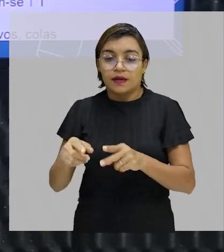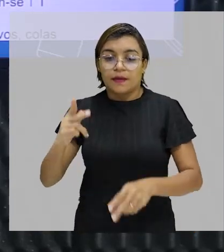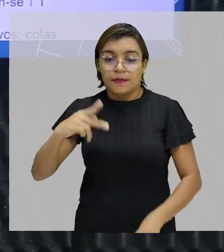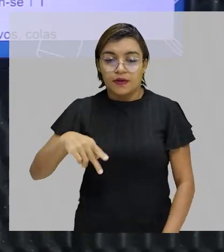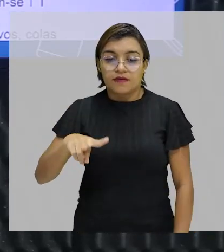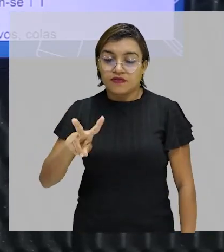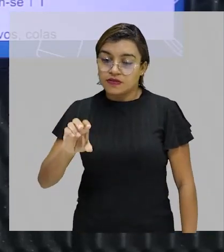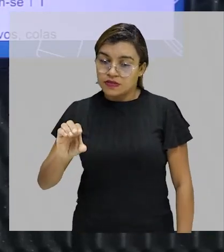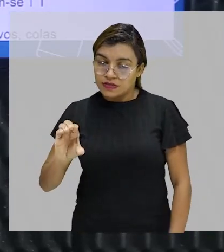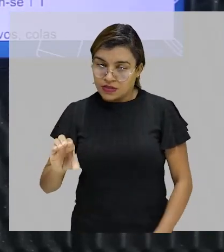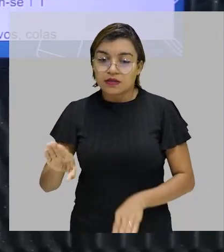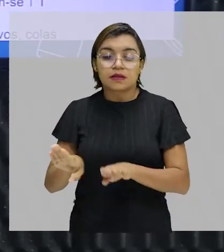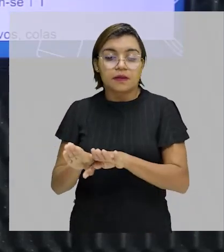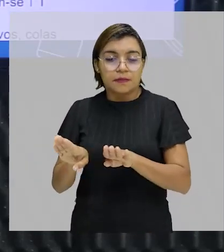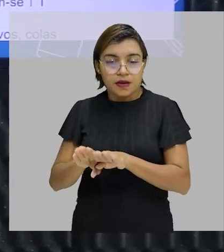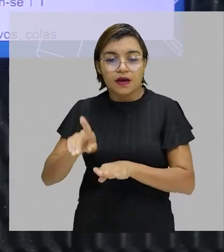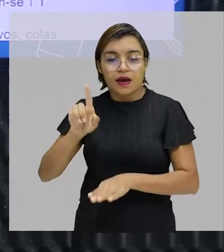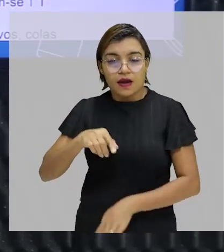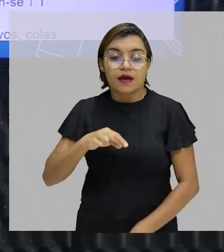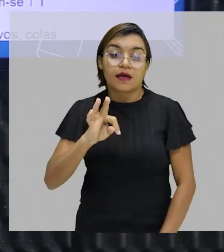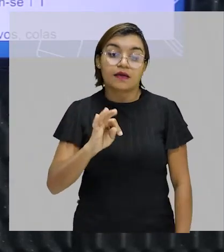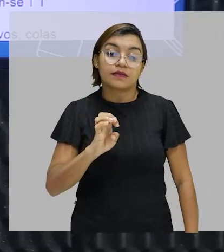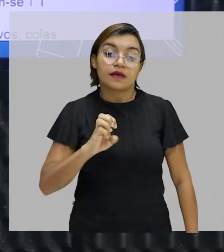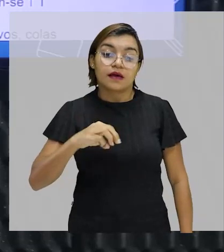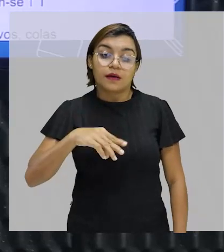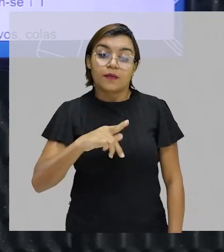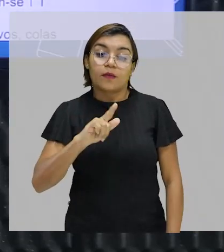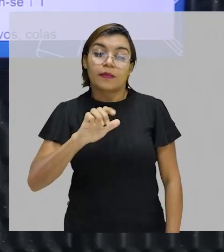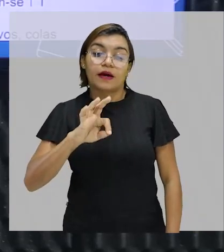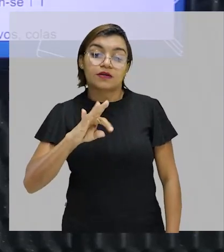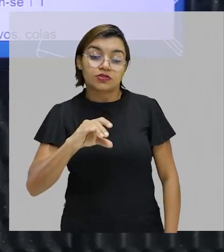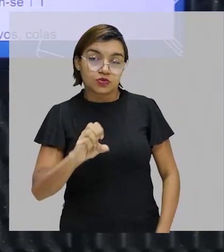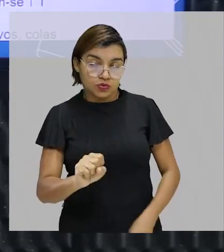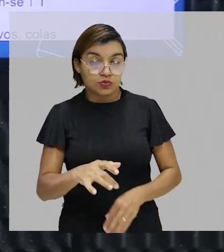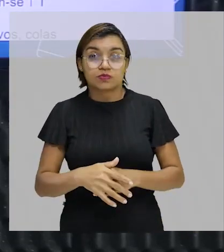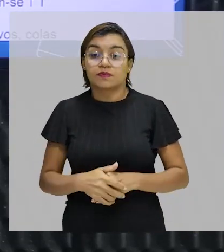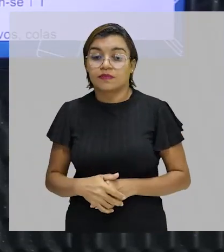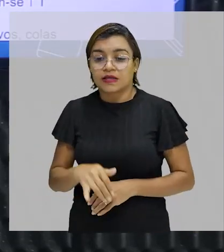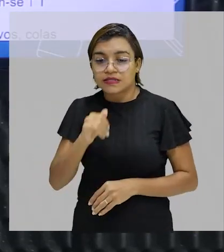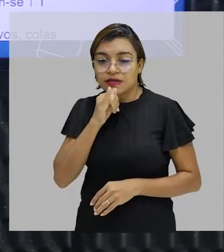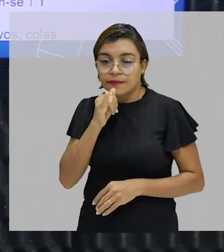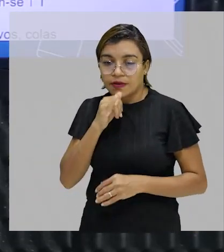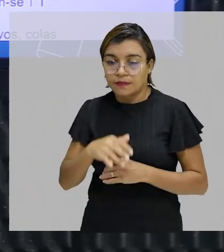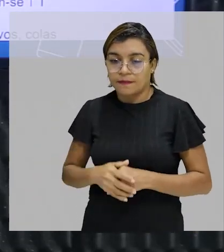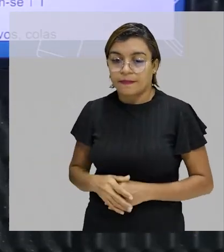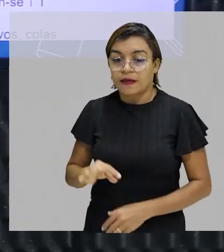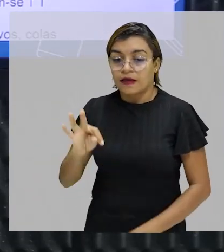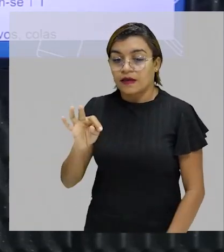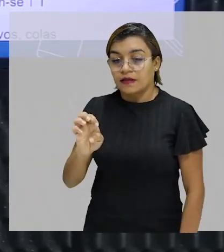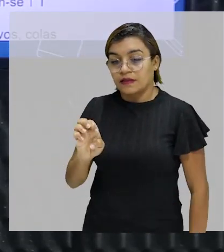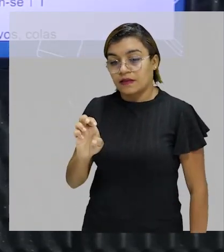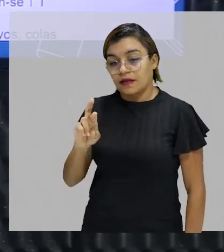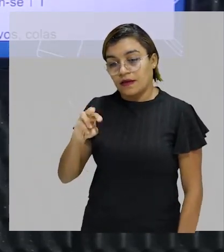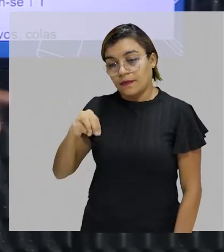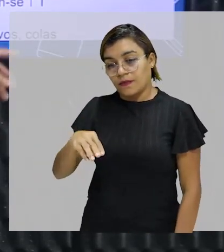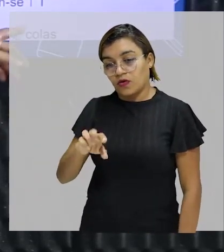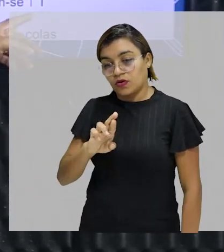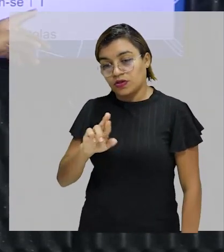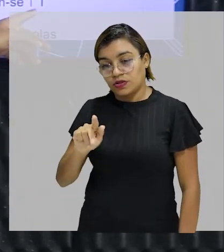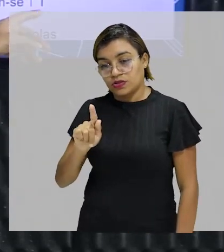termoplásticos. E nós temos também, com relação aos plásticos, os termorrígidos. São aqueles que vão se